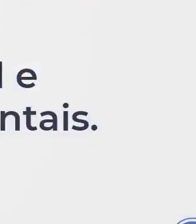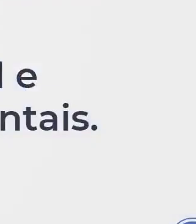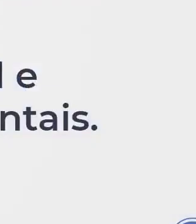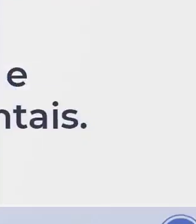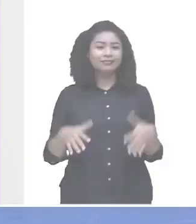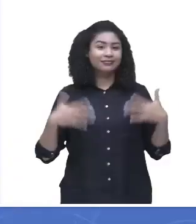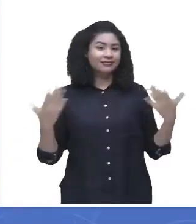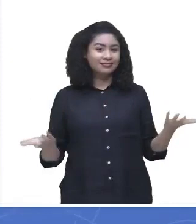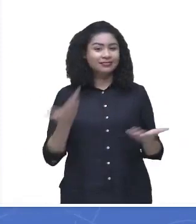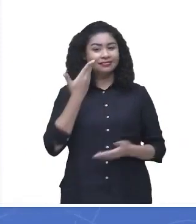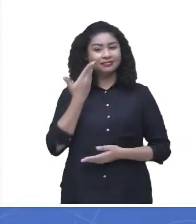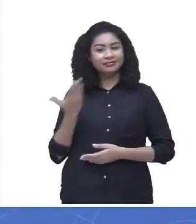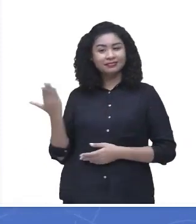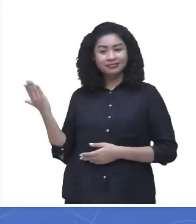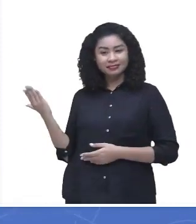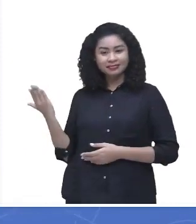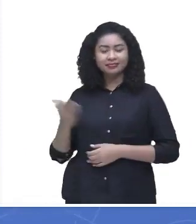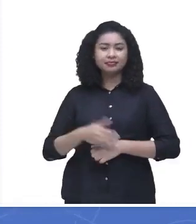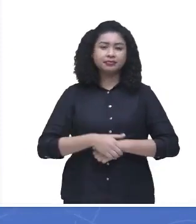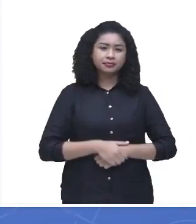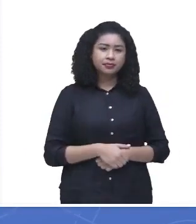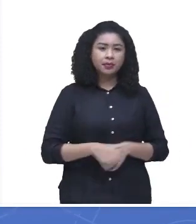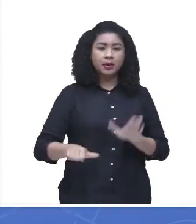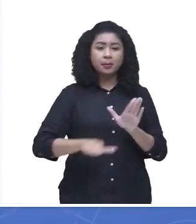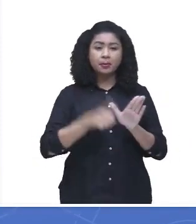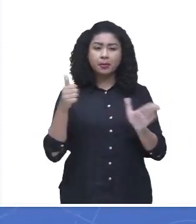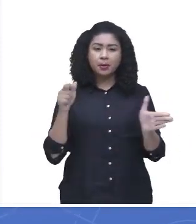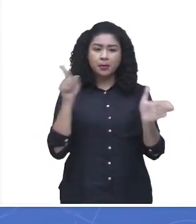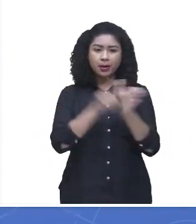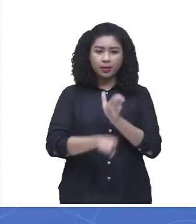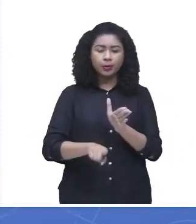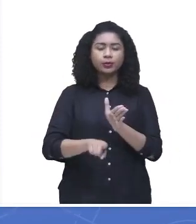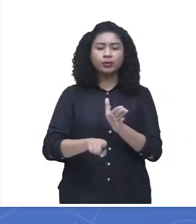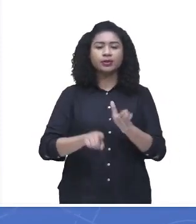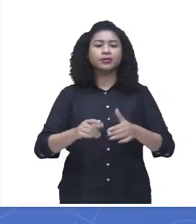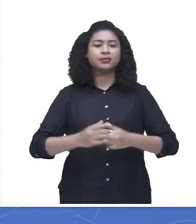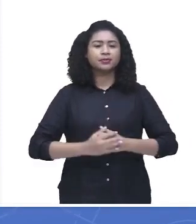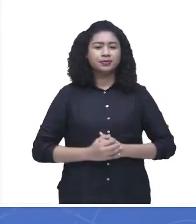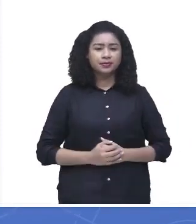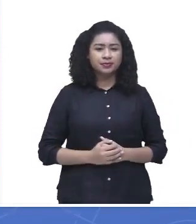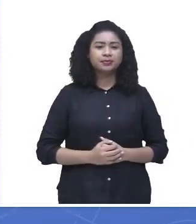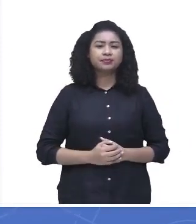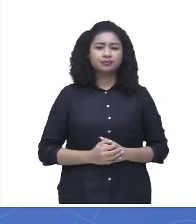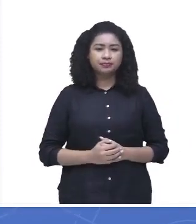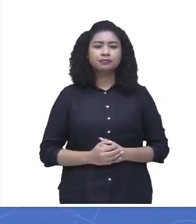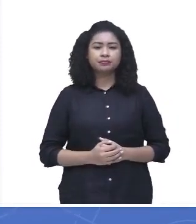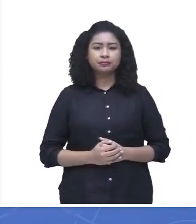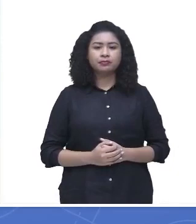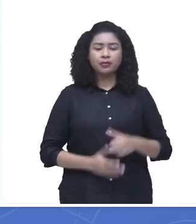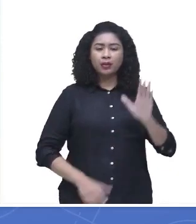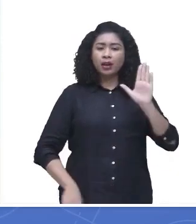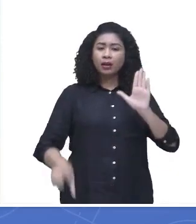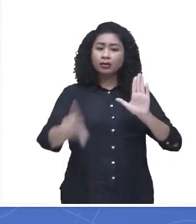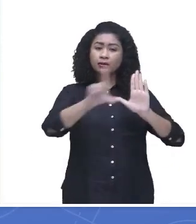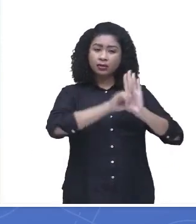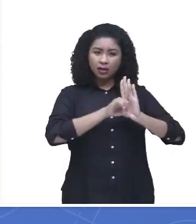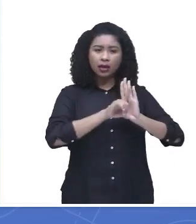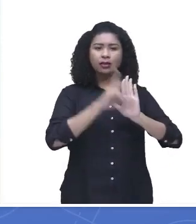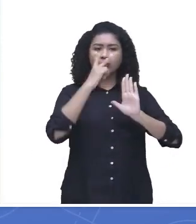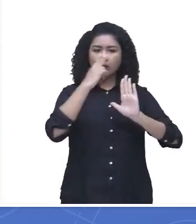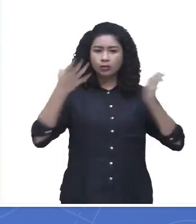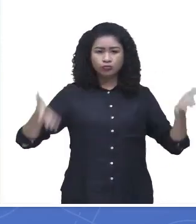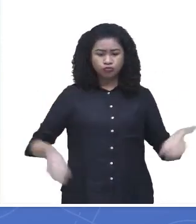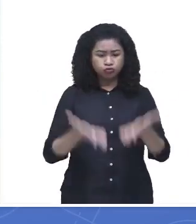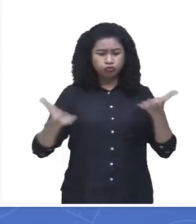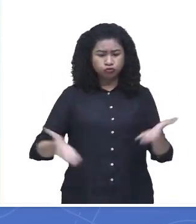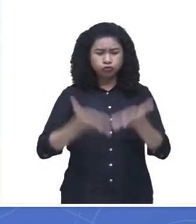Então vamos lá, segunda série. A primeira questão faz a seguinte pergunta a vocês. Leis britânicas acirraram as divergências